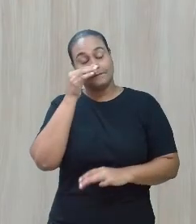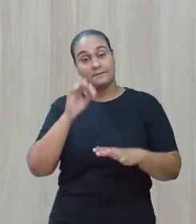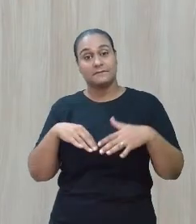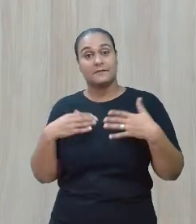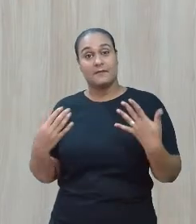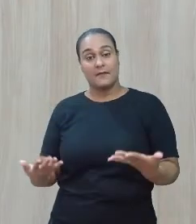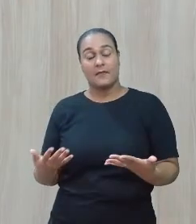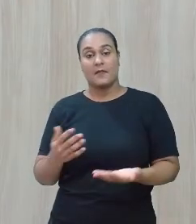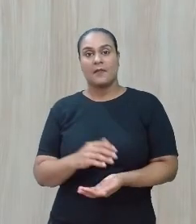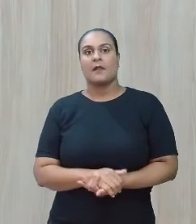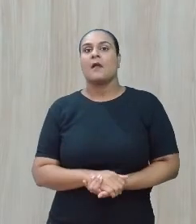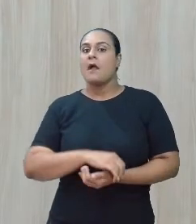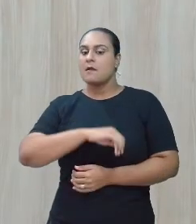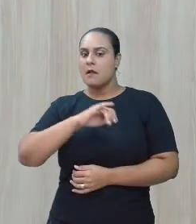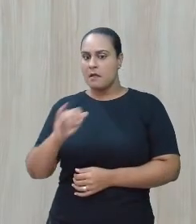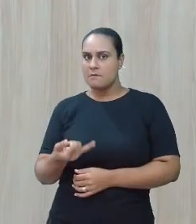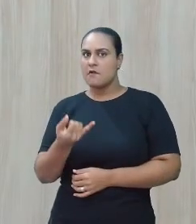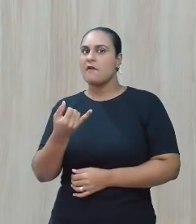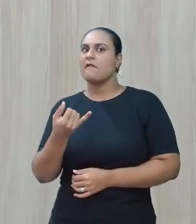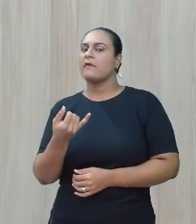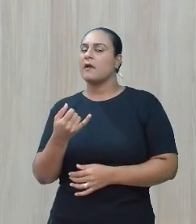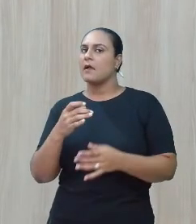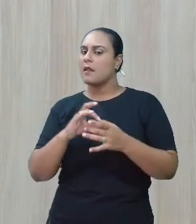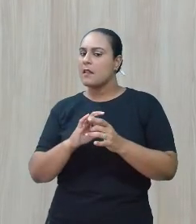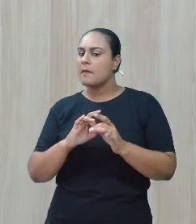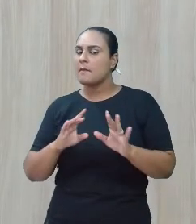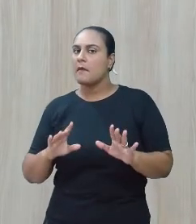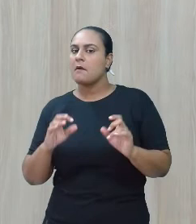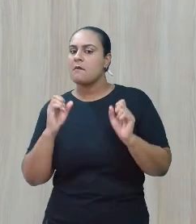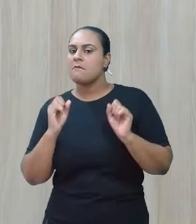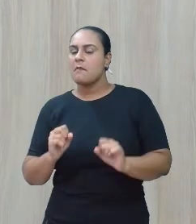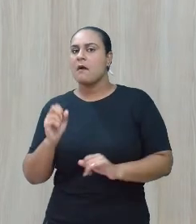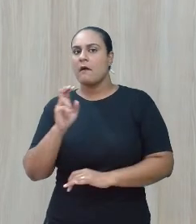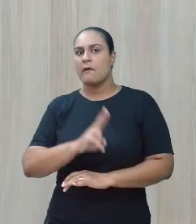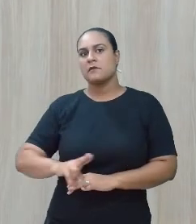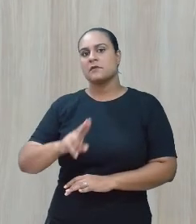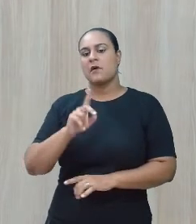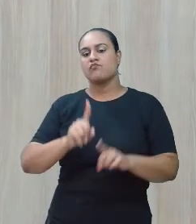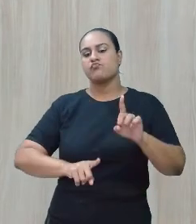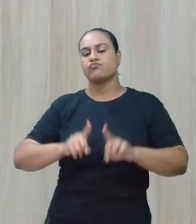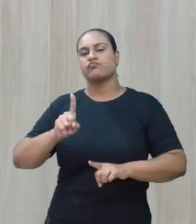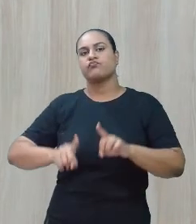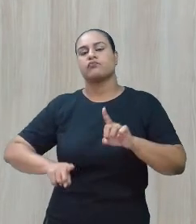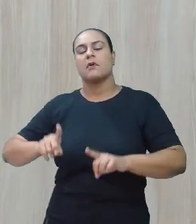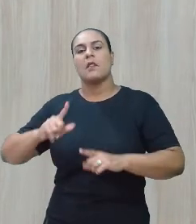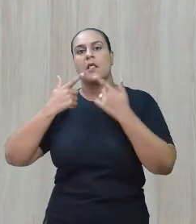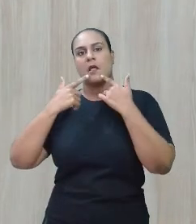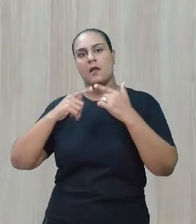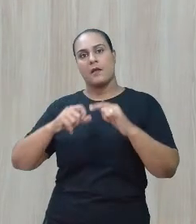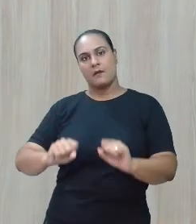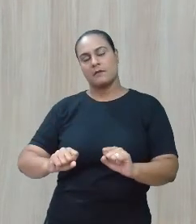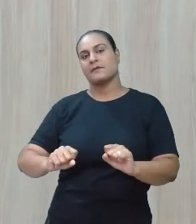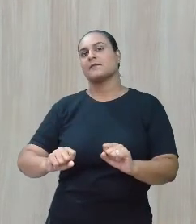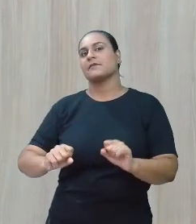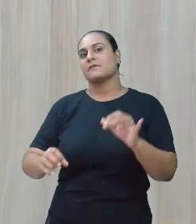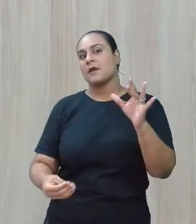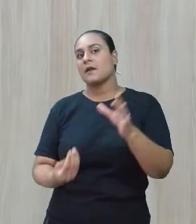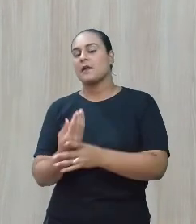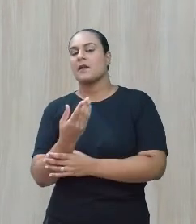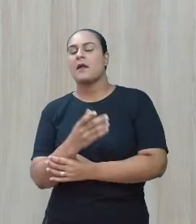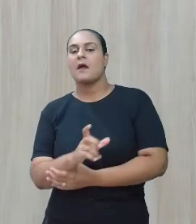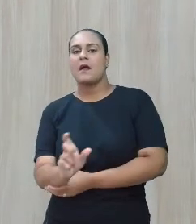pessoal, aproveita essa liberdade onde vocês podem usar a variação linguística, né, para a